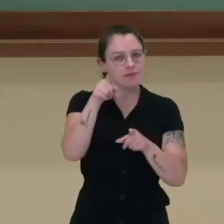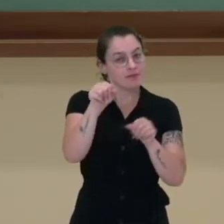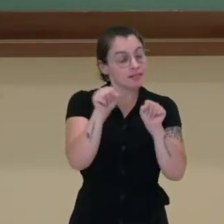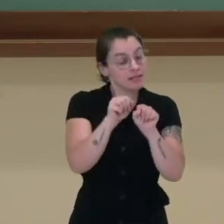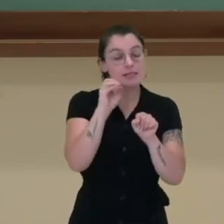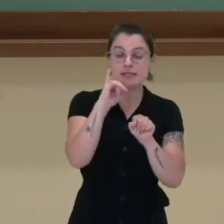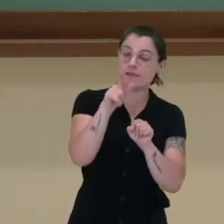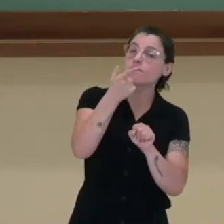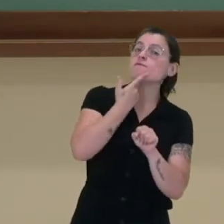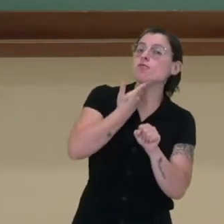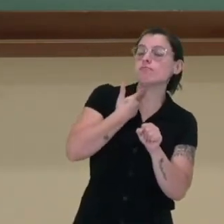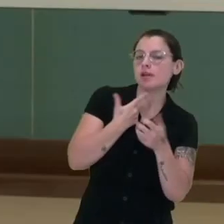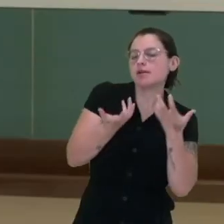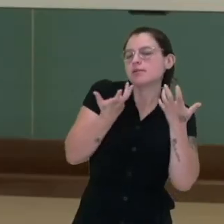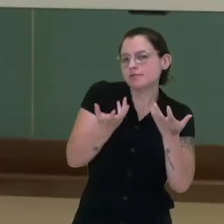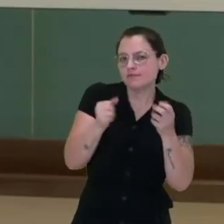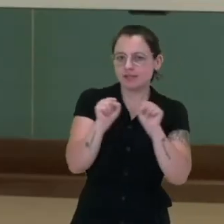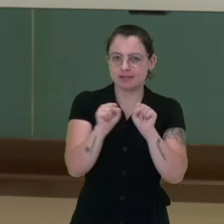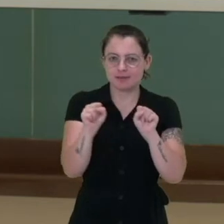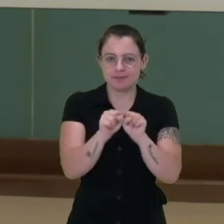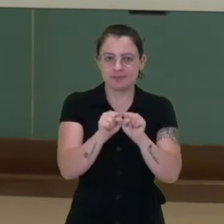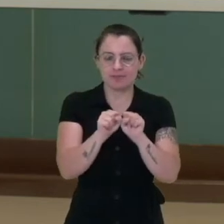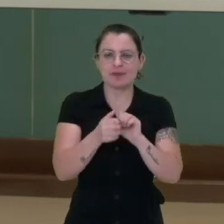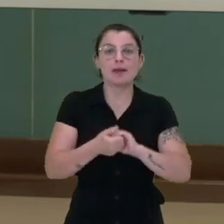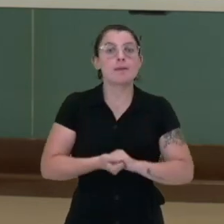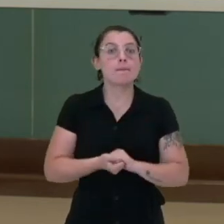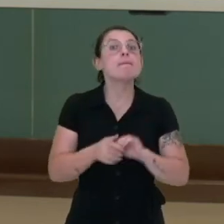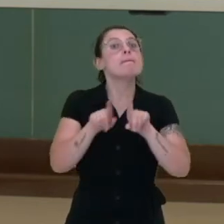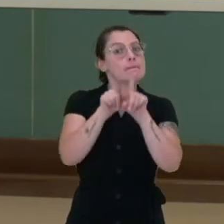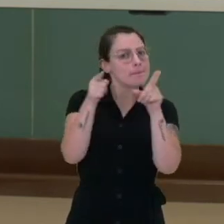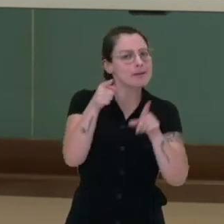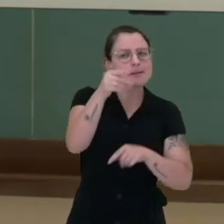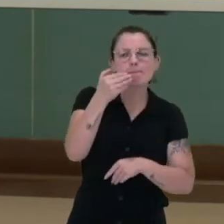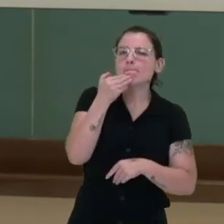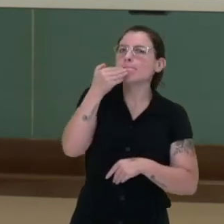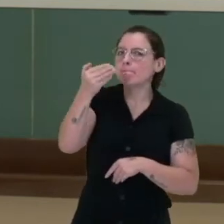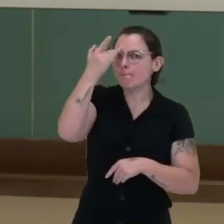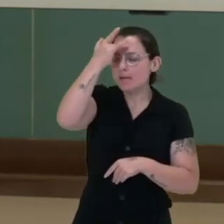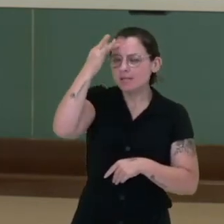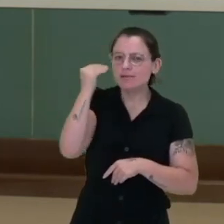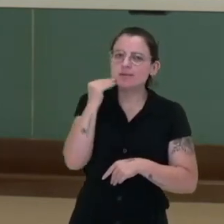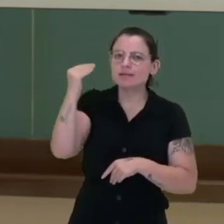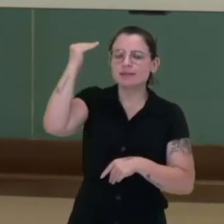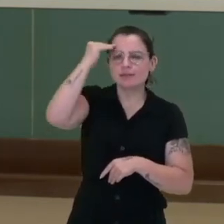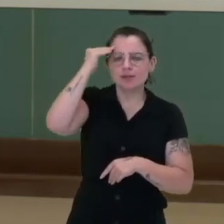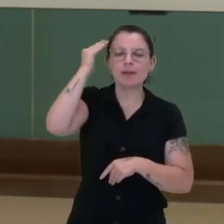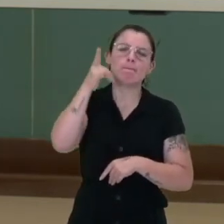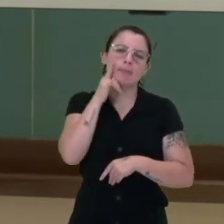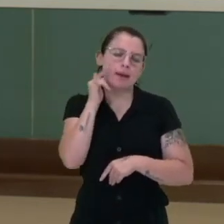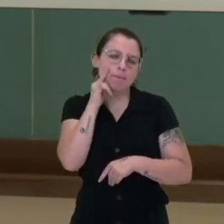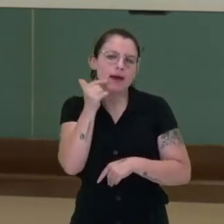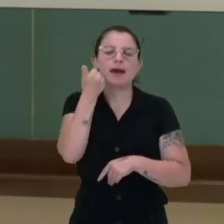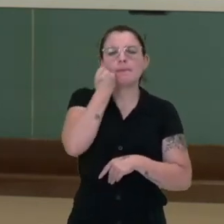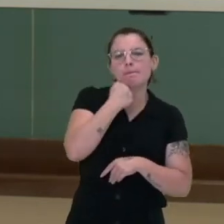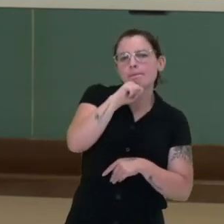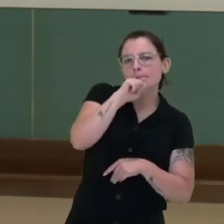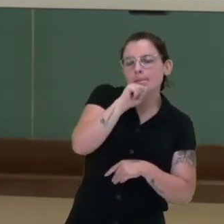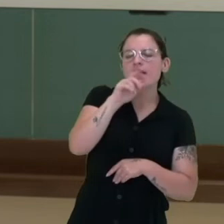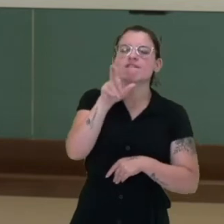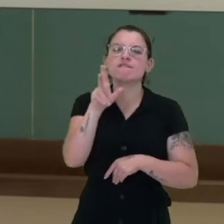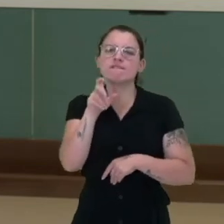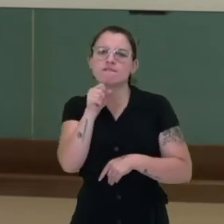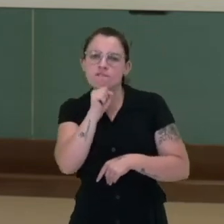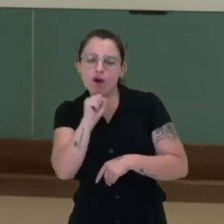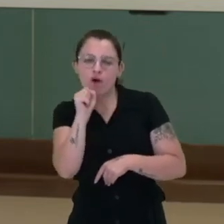você quiser, mas peça autorização para os adultos que moram com você, para os seus pais, para sua avó, para